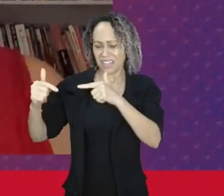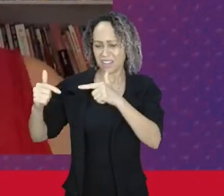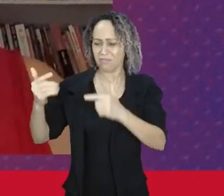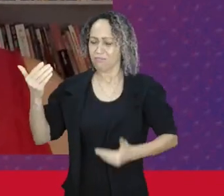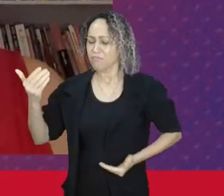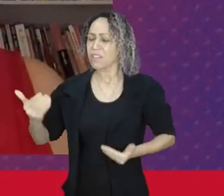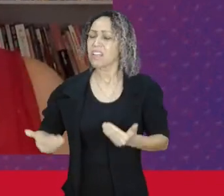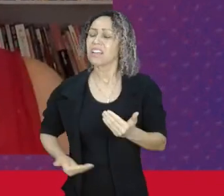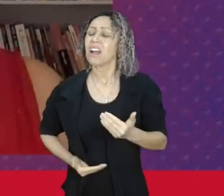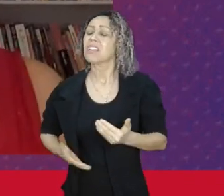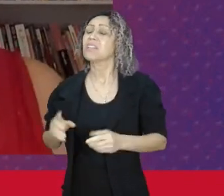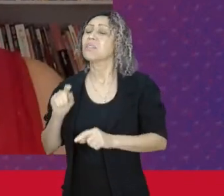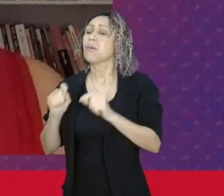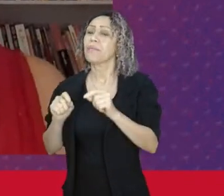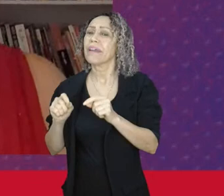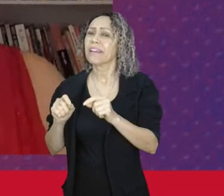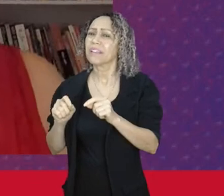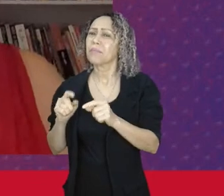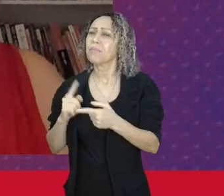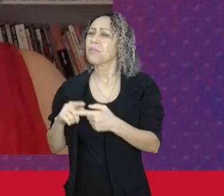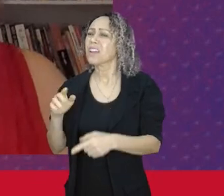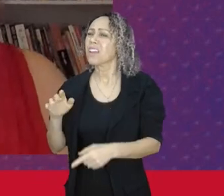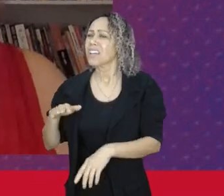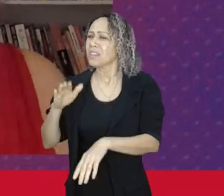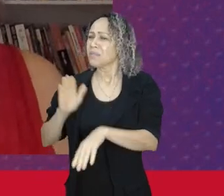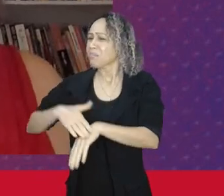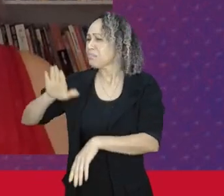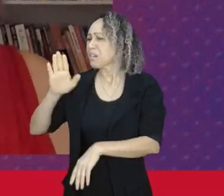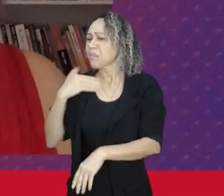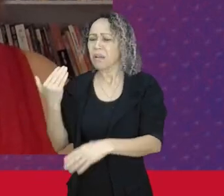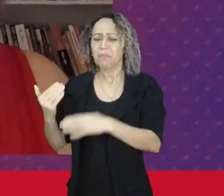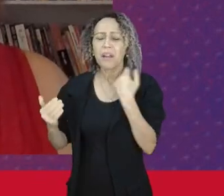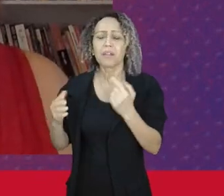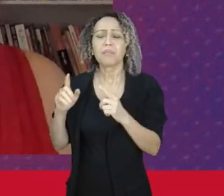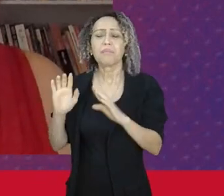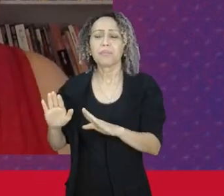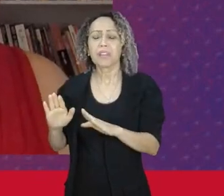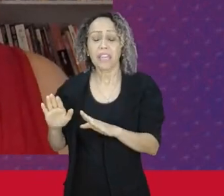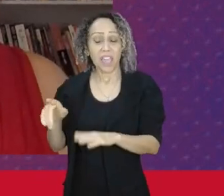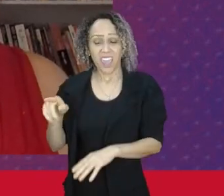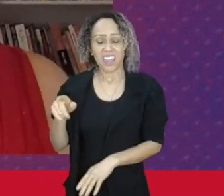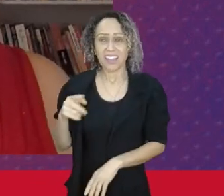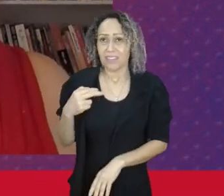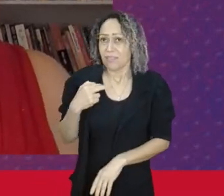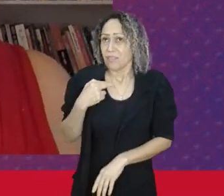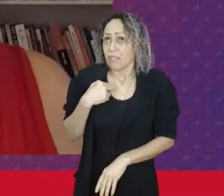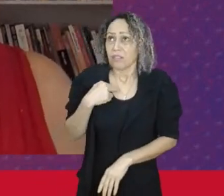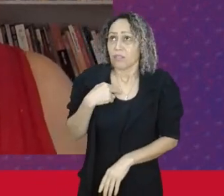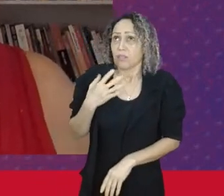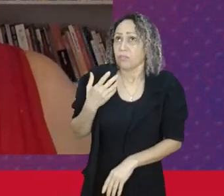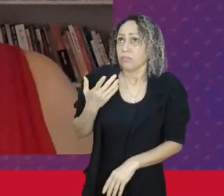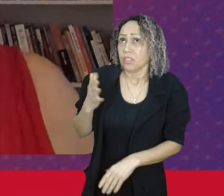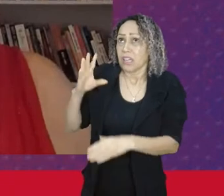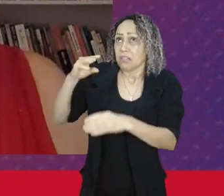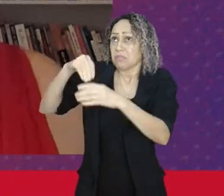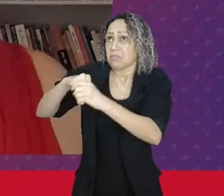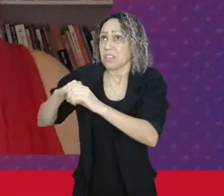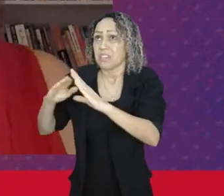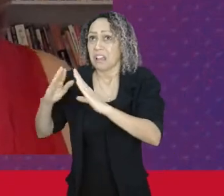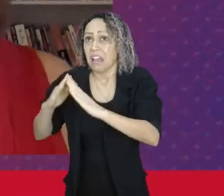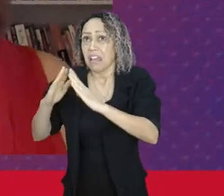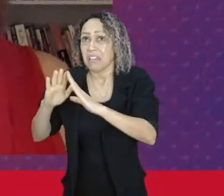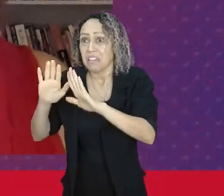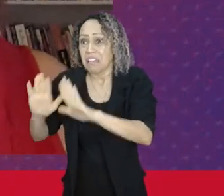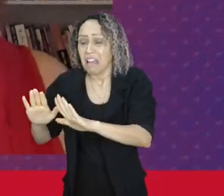tiveram oportunidade de ficar em casa. O seu trabalho foi considerado como essencial. Então, não houve